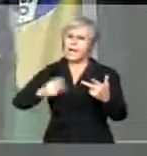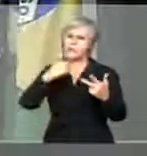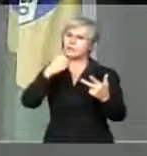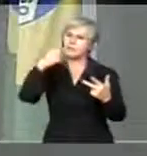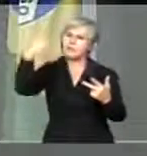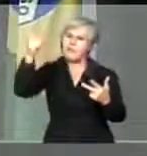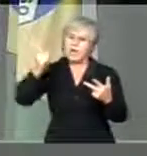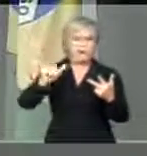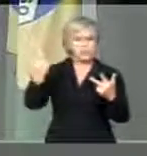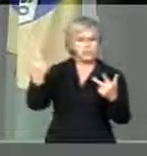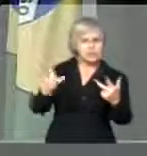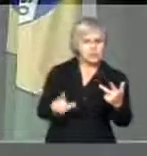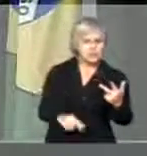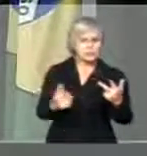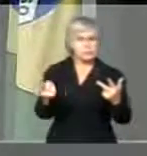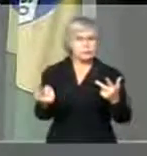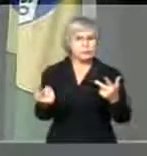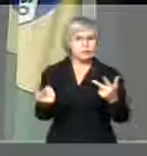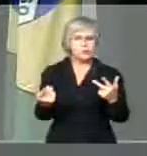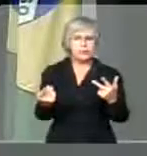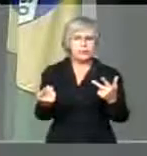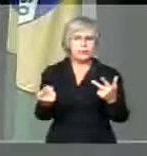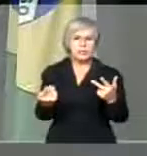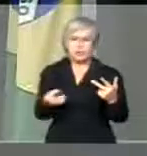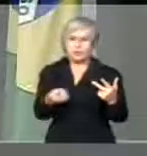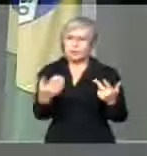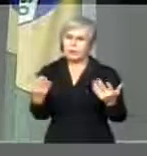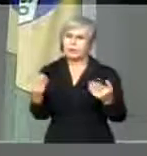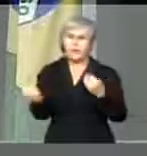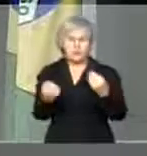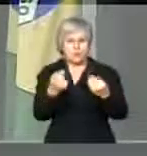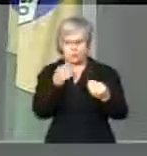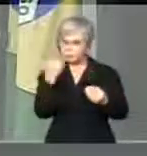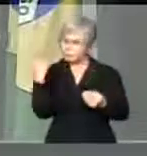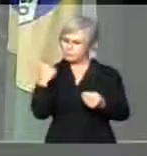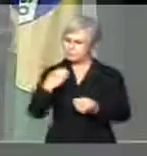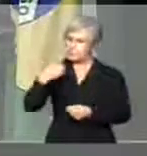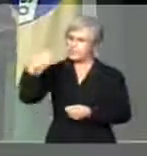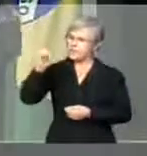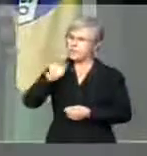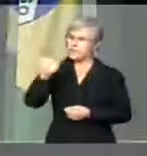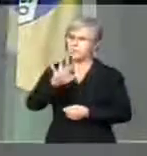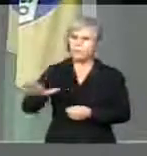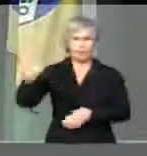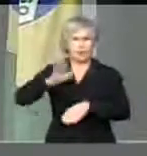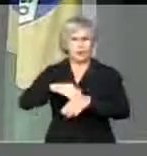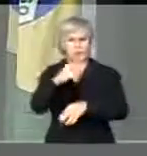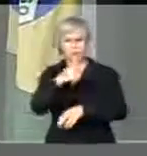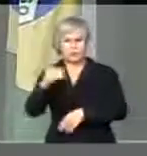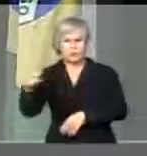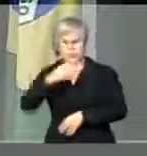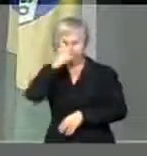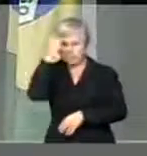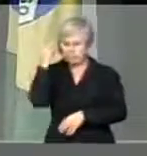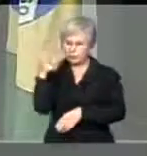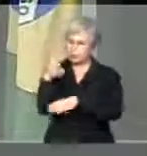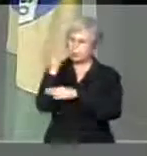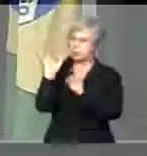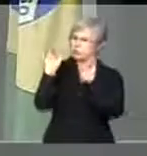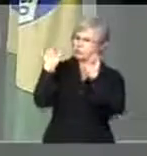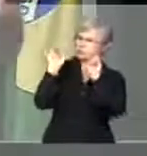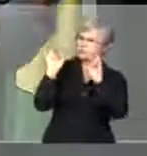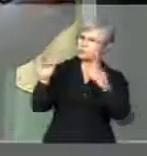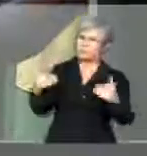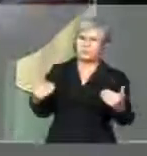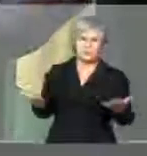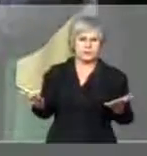Olha essa viagem que foi feita para a Europa, em hotéis luxuosos, mais de 200 pessoas. Deveriam se mirar um pouco